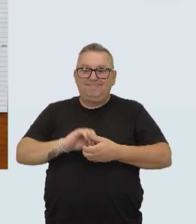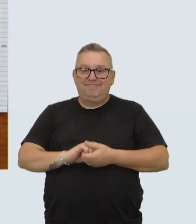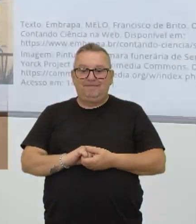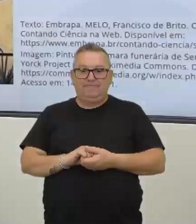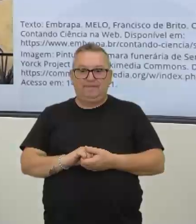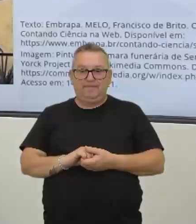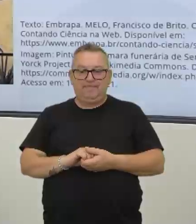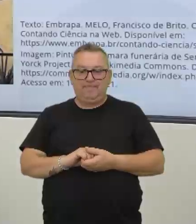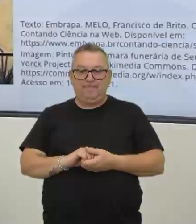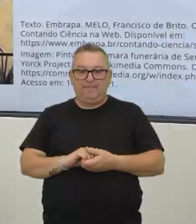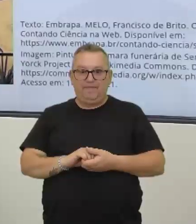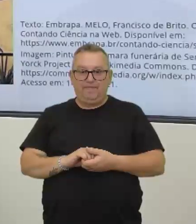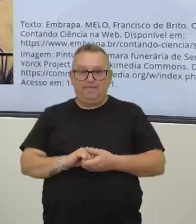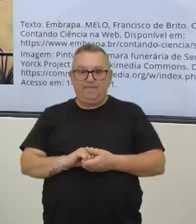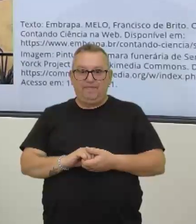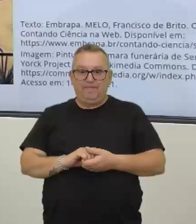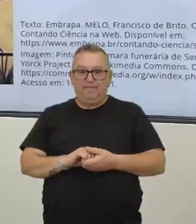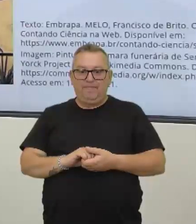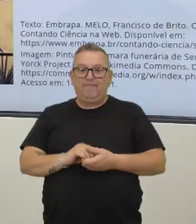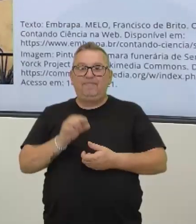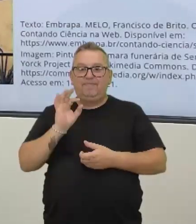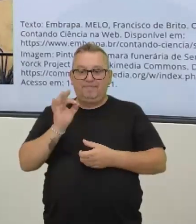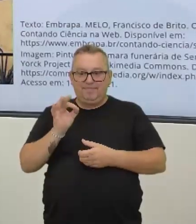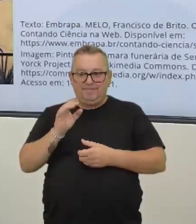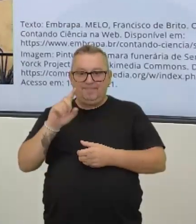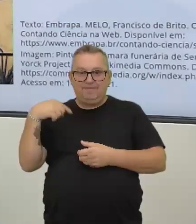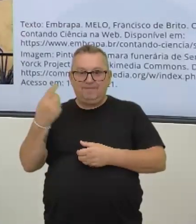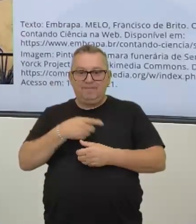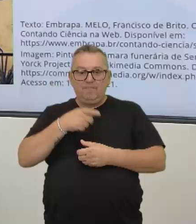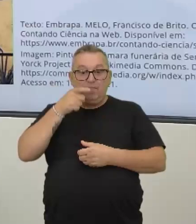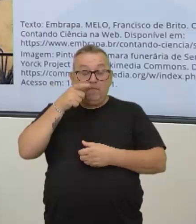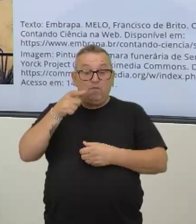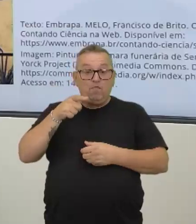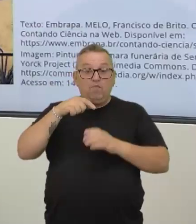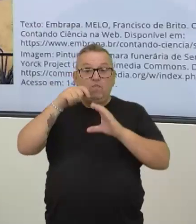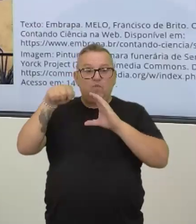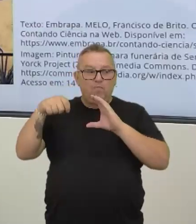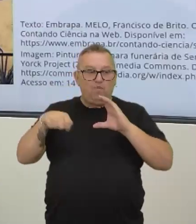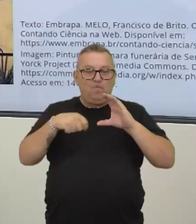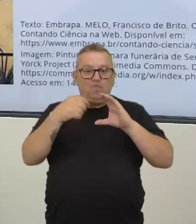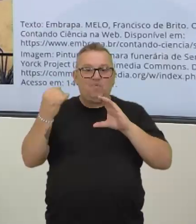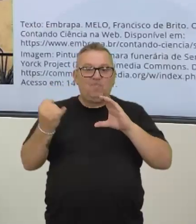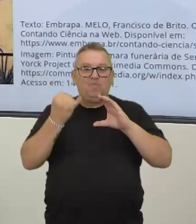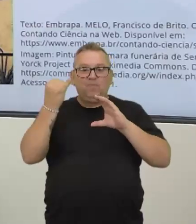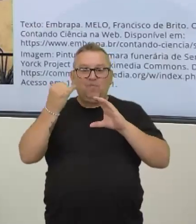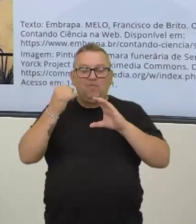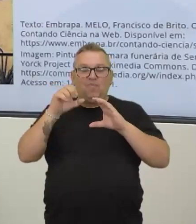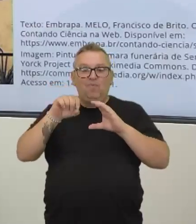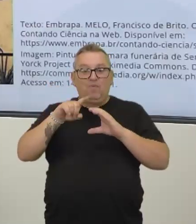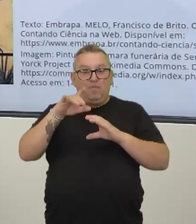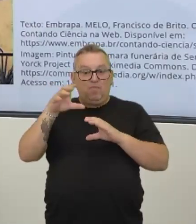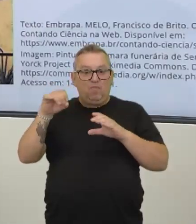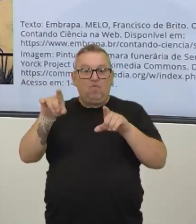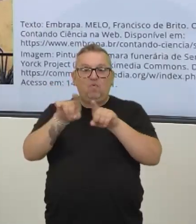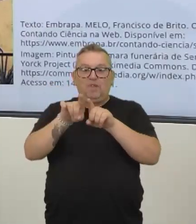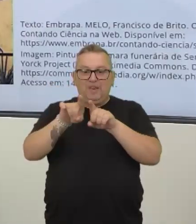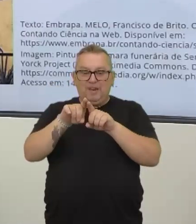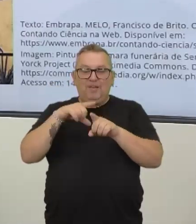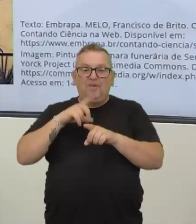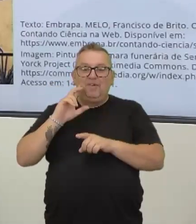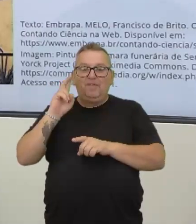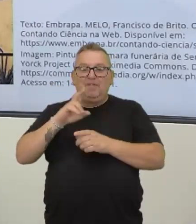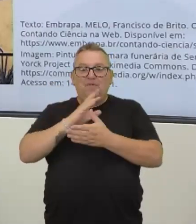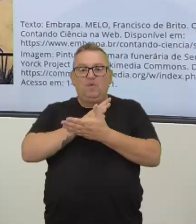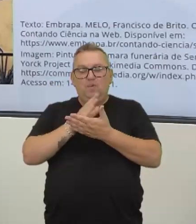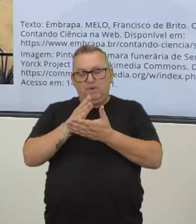próxima! É isso aí, pessoal. Então a gente viu aí pelo vídeo, né, a importância do solo, né? Isso aí num